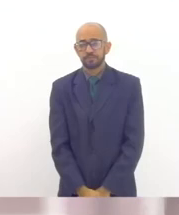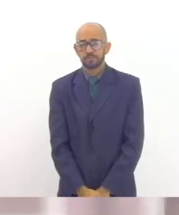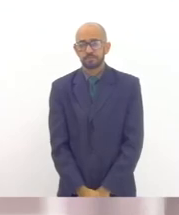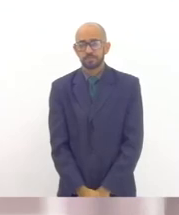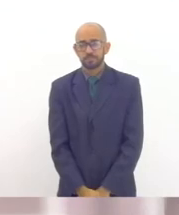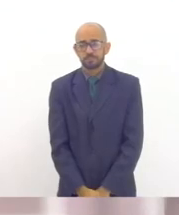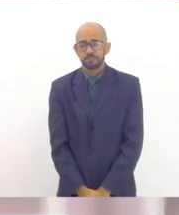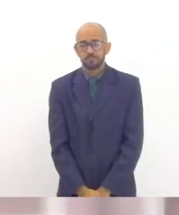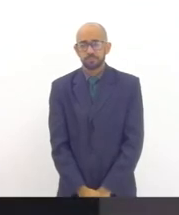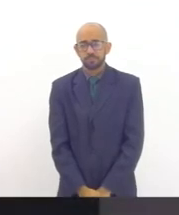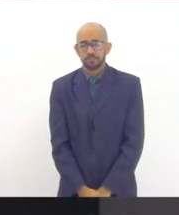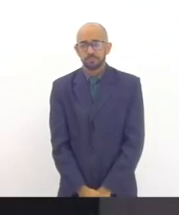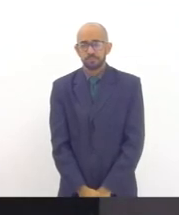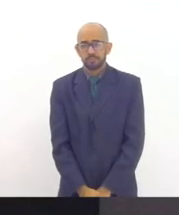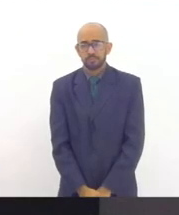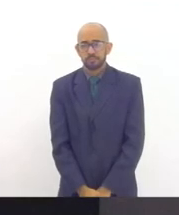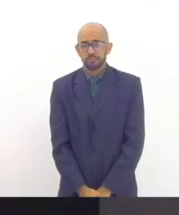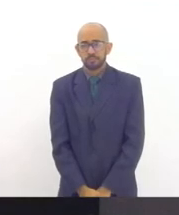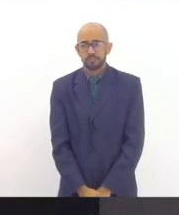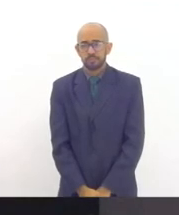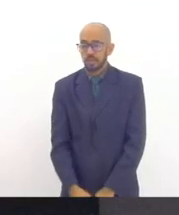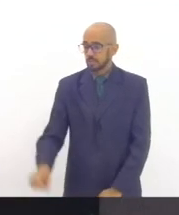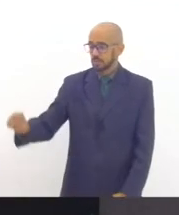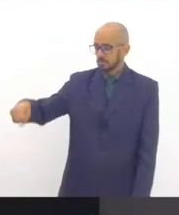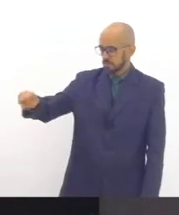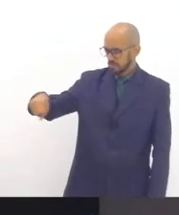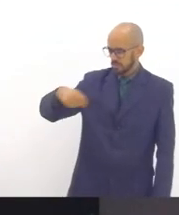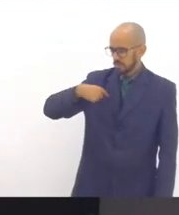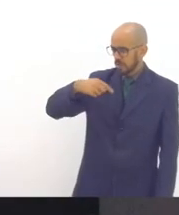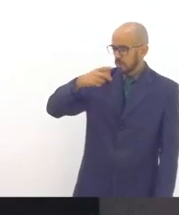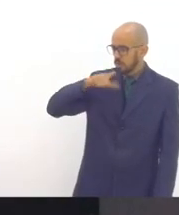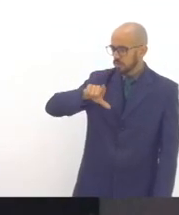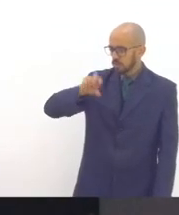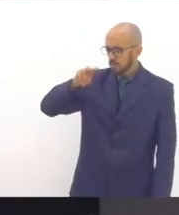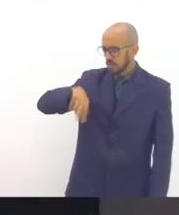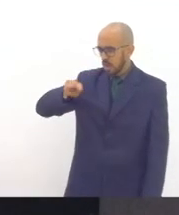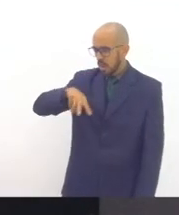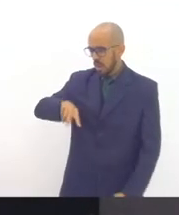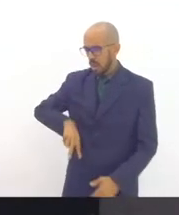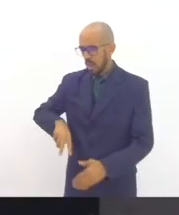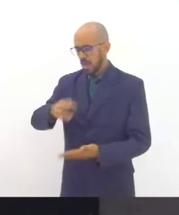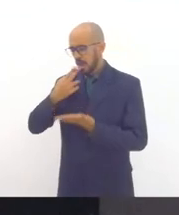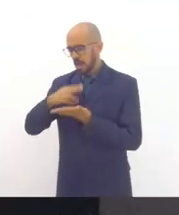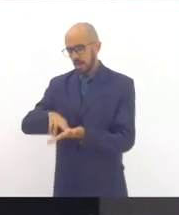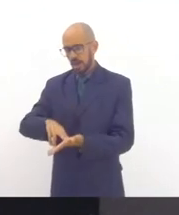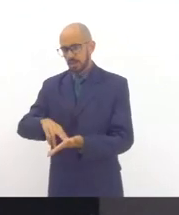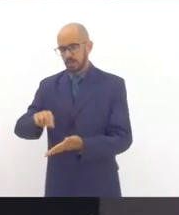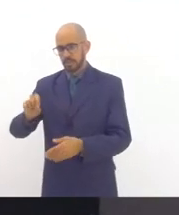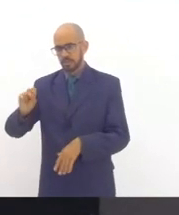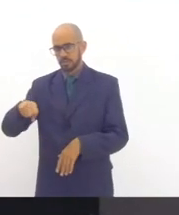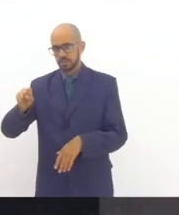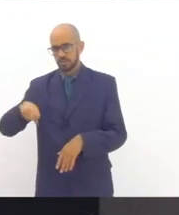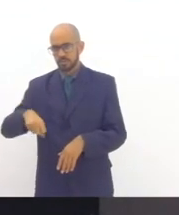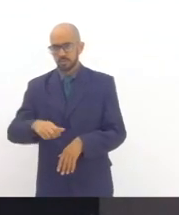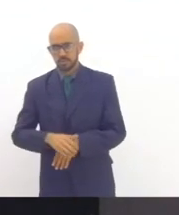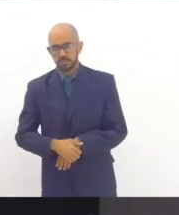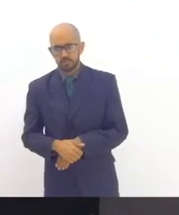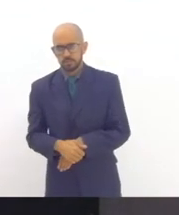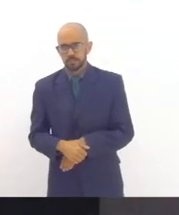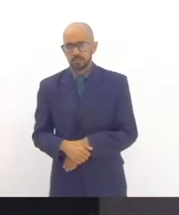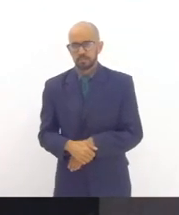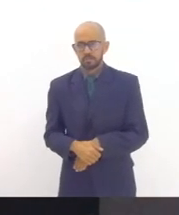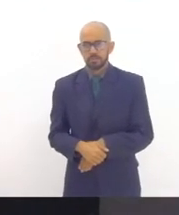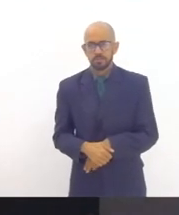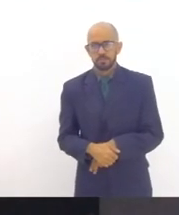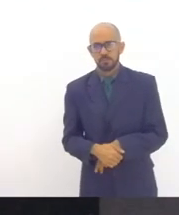Sim, eu consegui ler a carta que a... Conseguiu? Estava sendo lida, sim. Ah, então, sim,